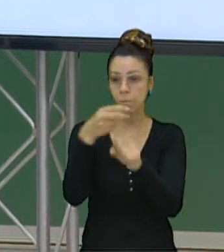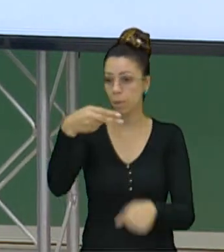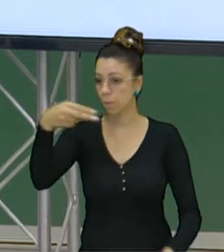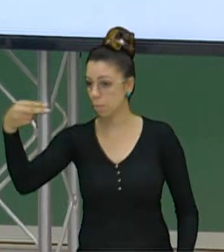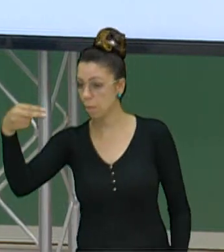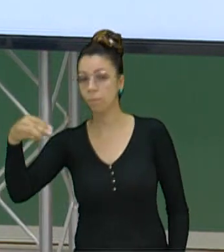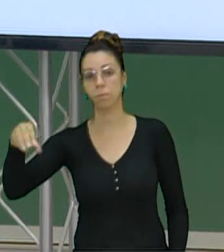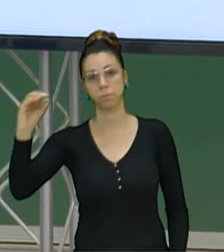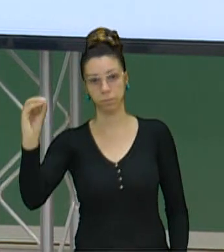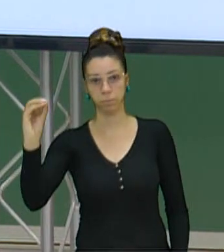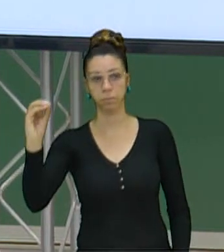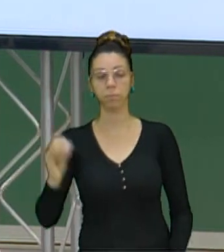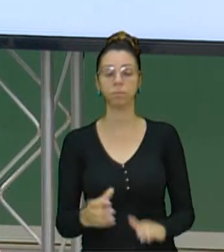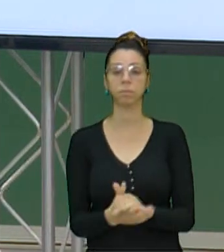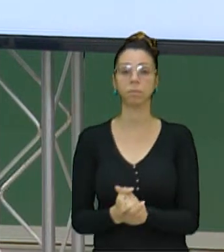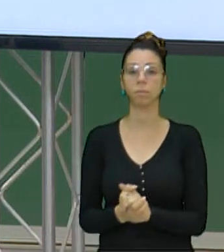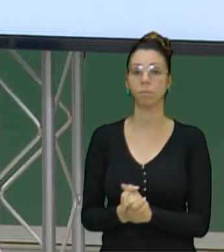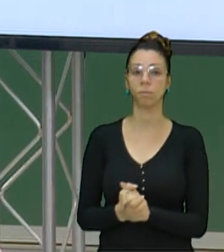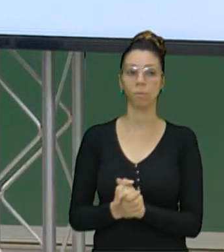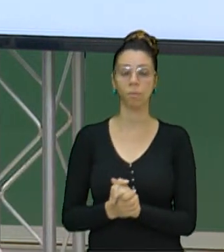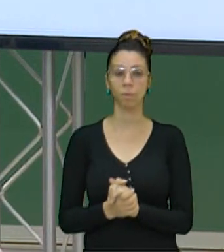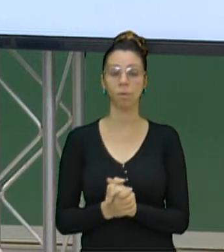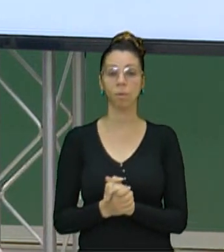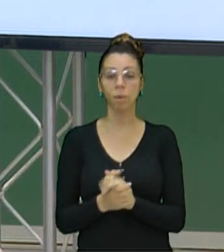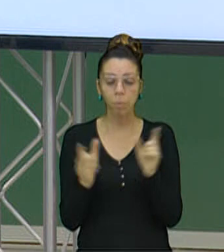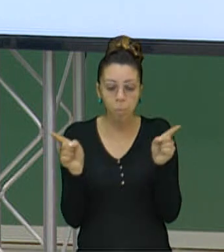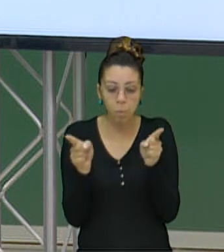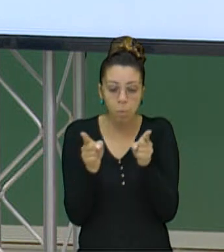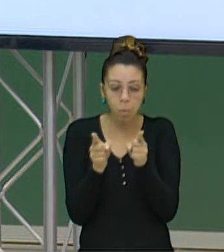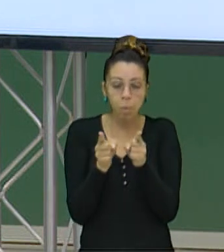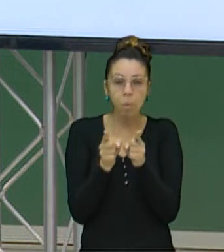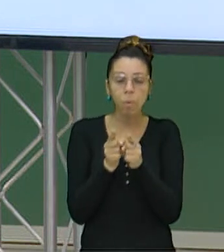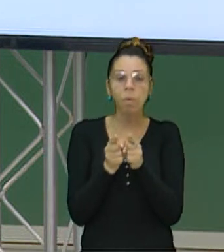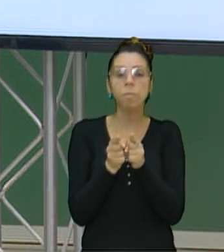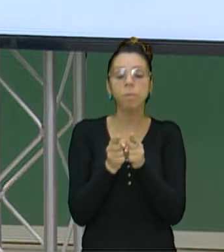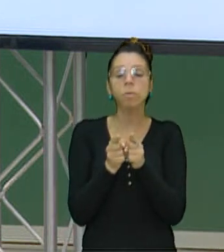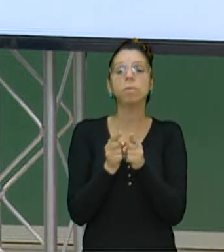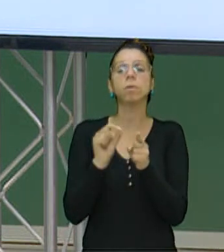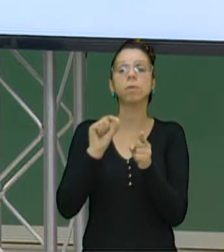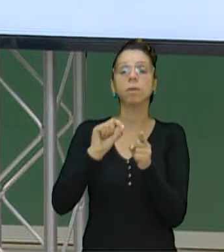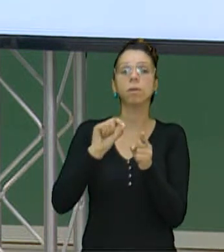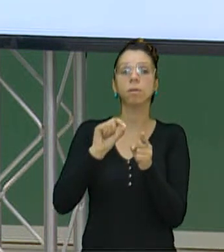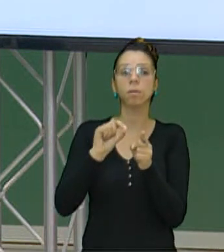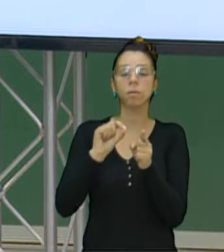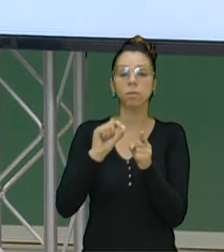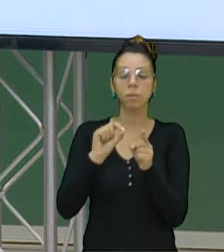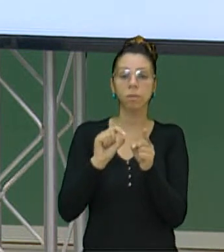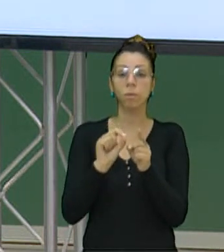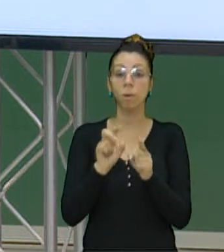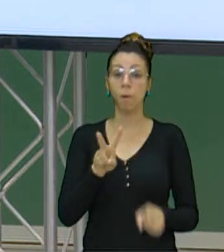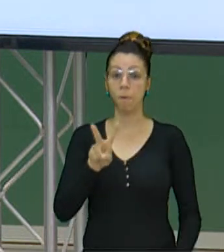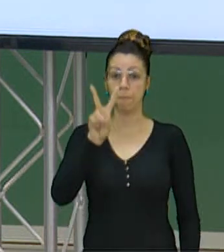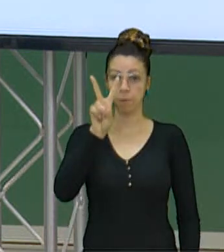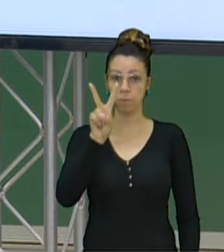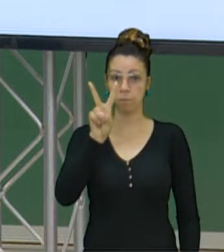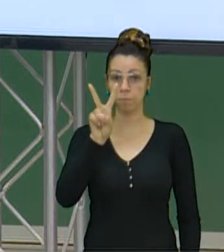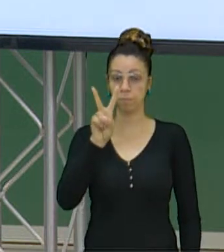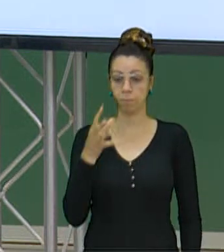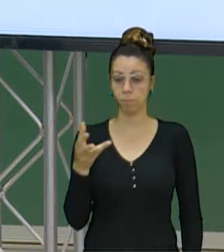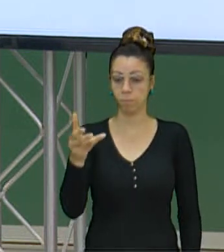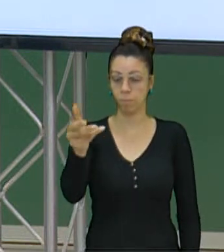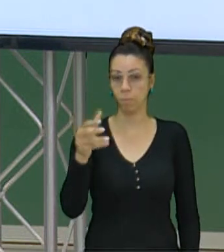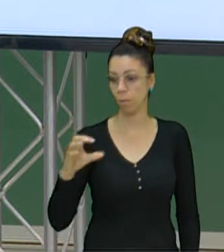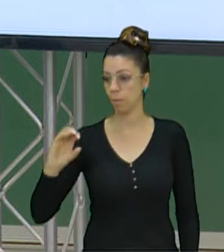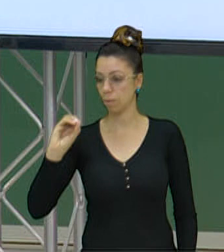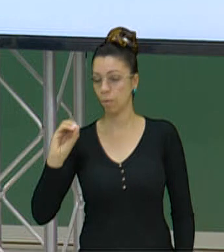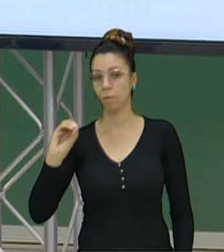significa que o nosso corpúsculo, como ele está dizendo ali, ele se encontra com velocidade igual a zero, ou seja, repouso